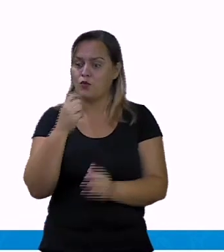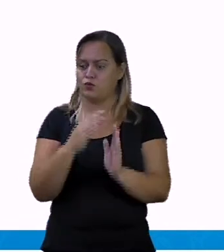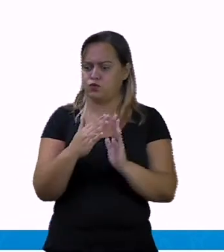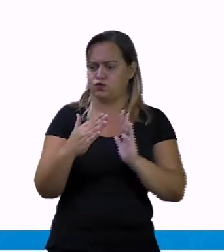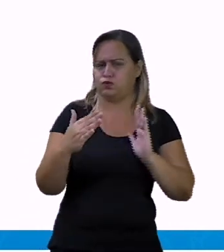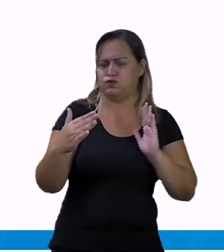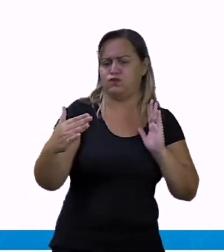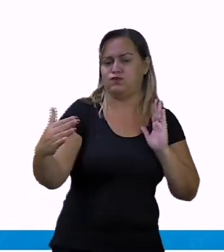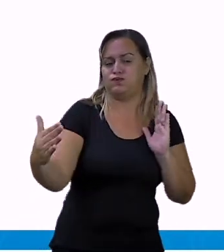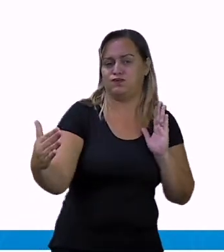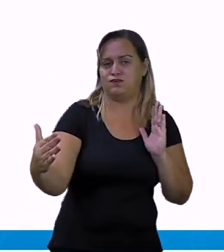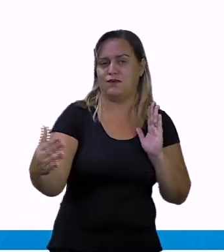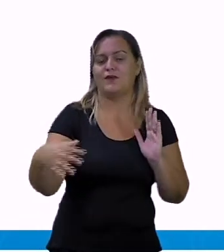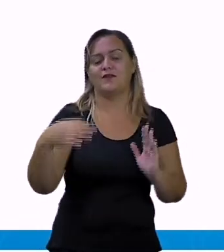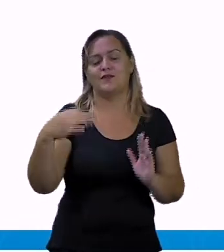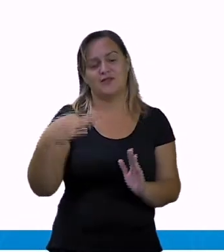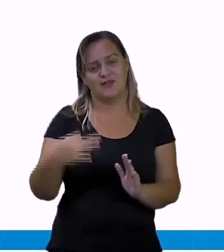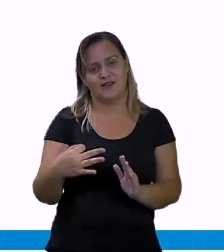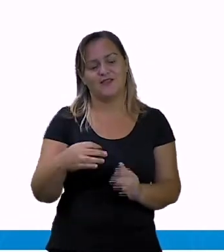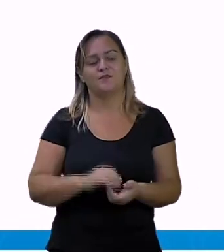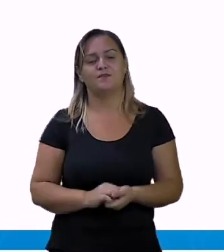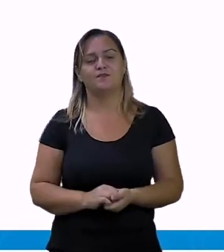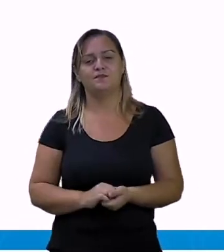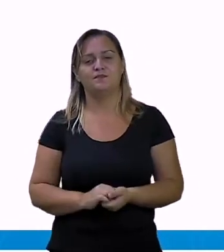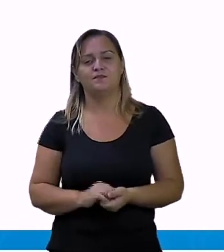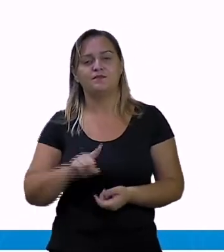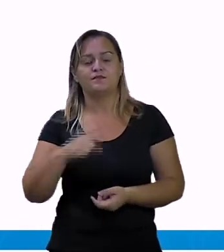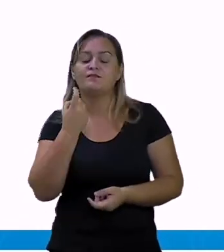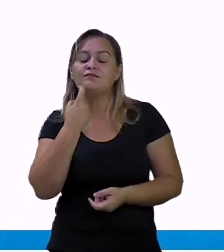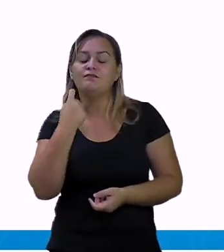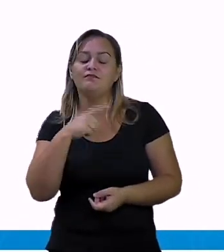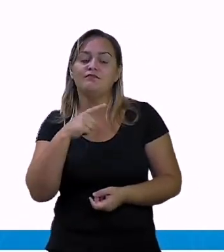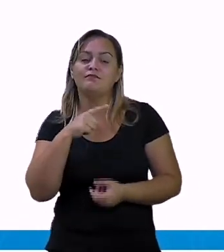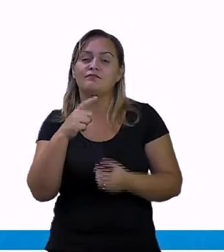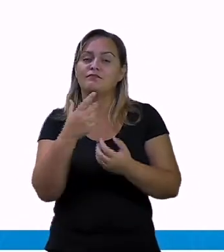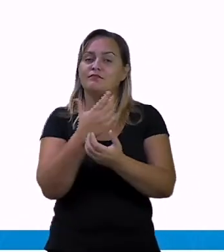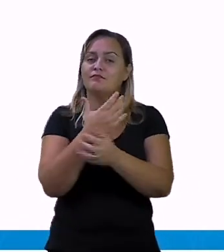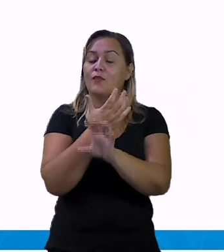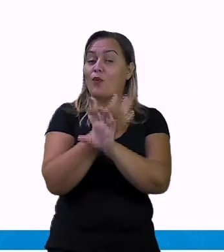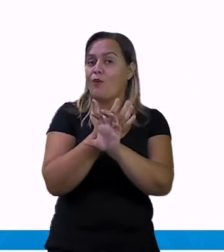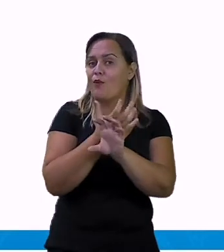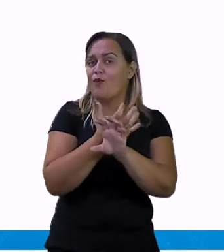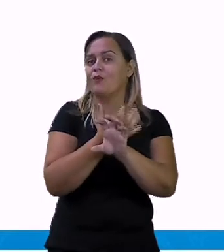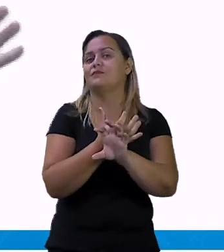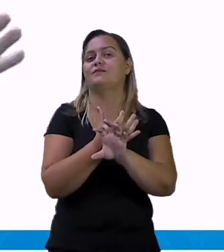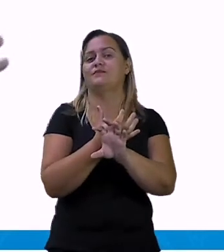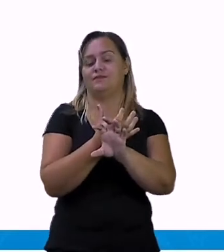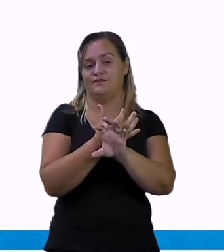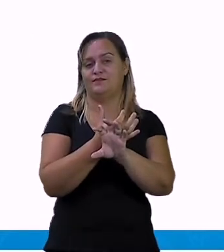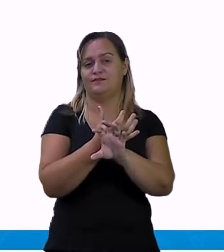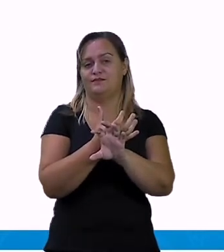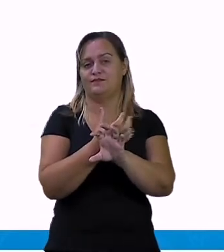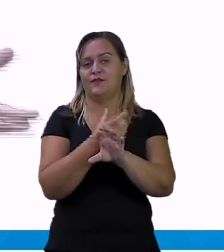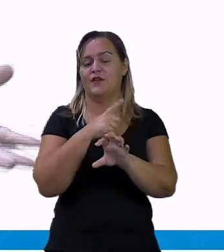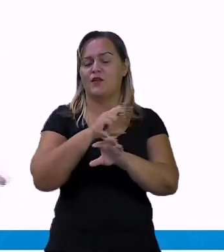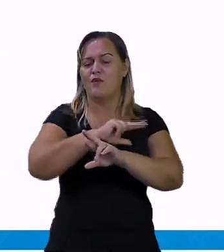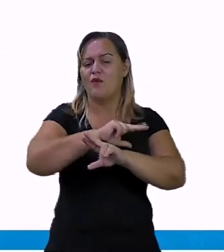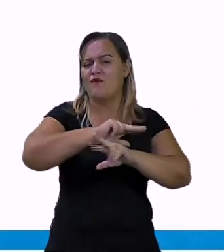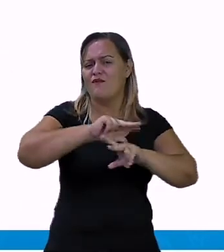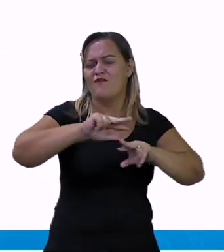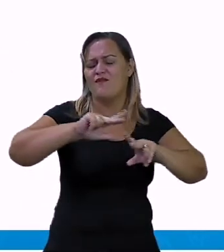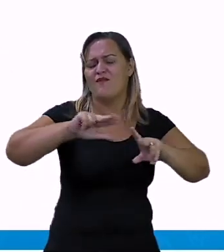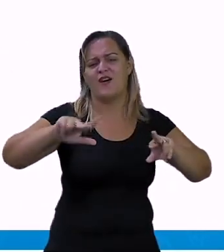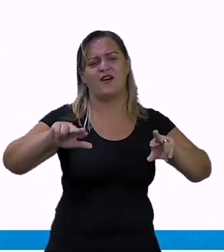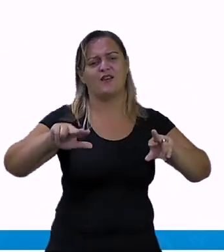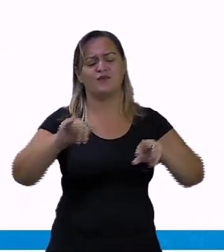aí, nestes que possuem estrutura óssea. Nós temos vários exemplos. A sardinha que a